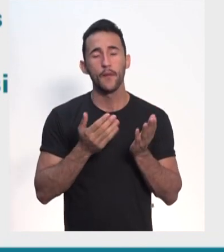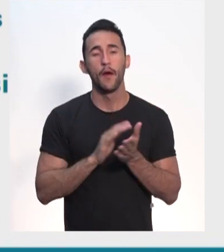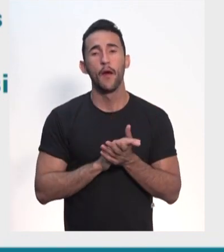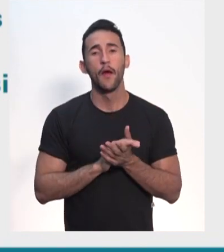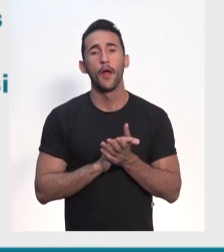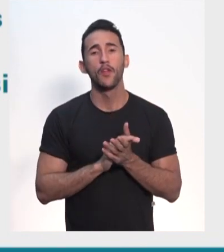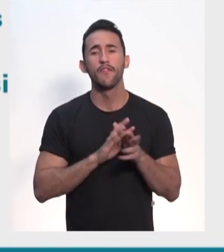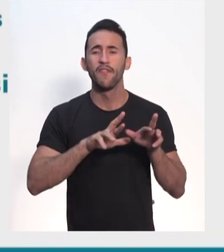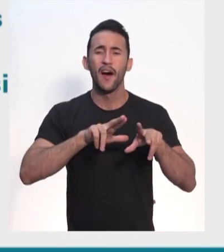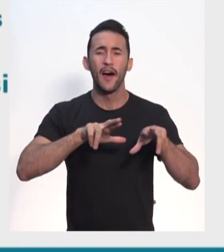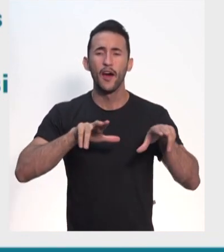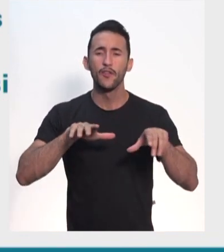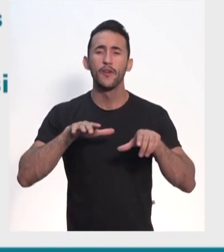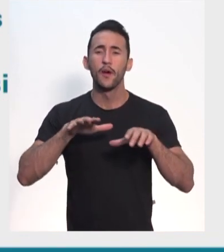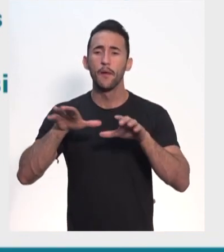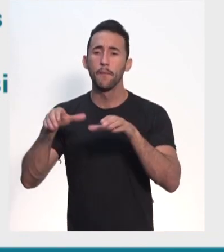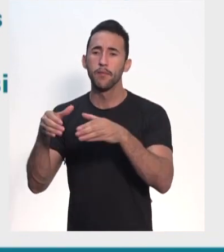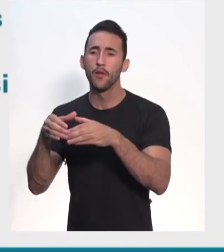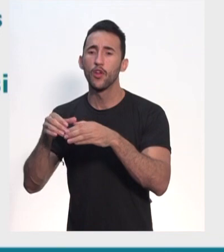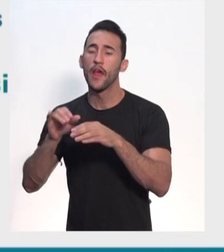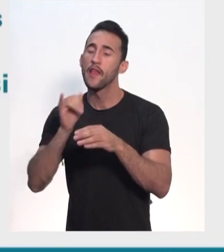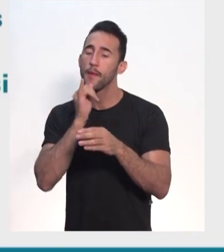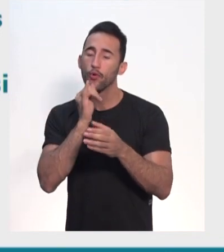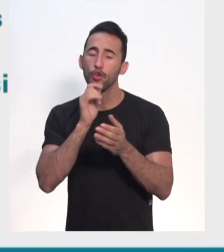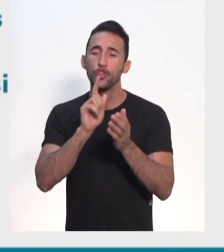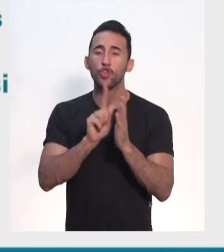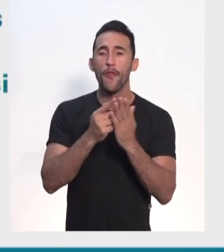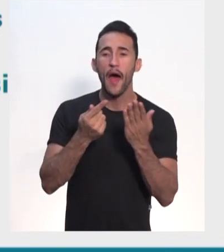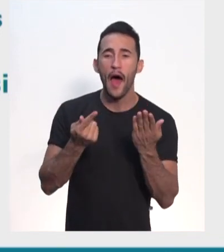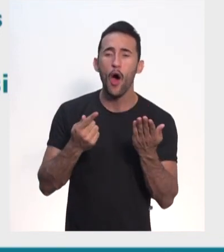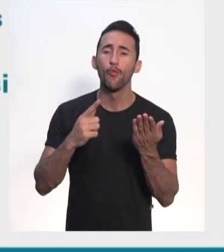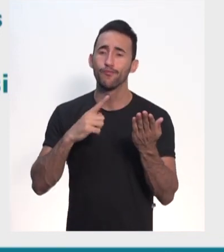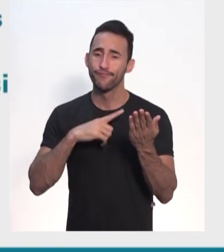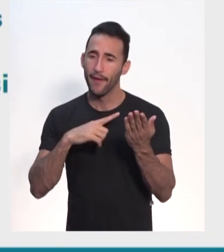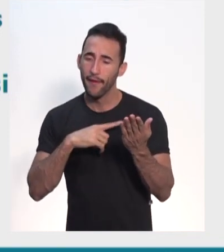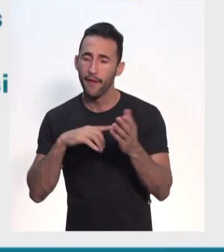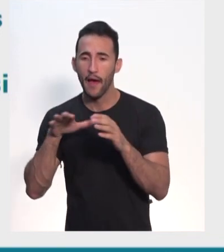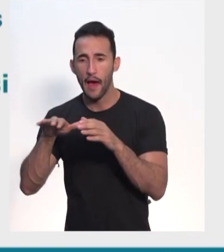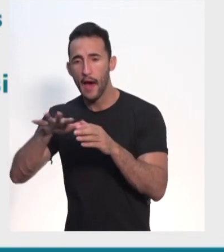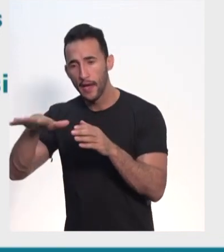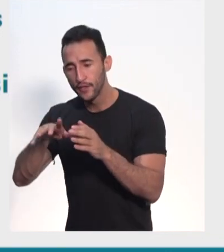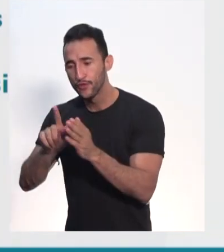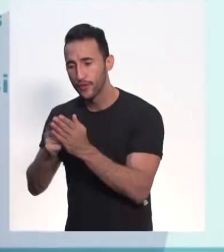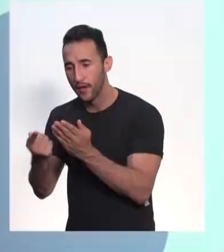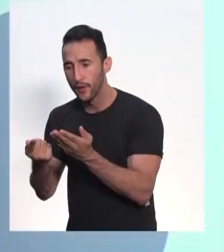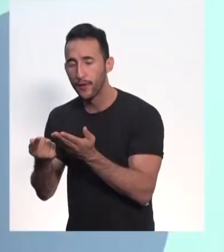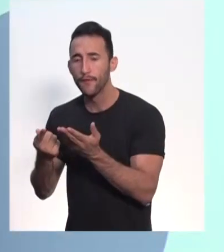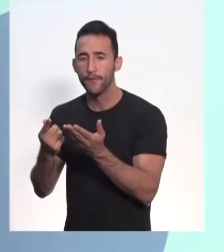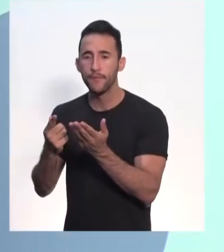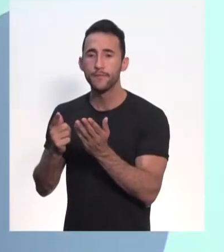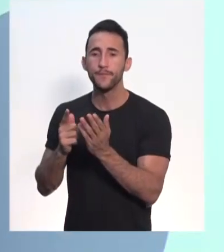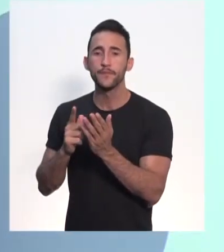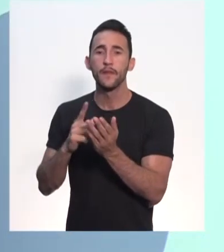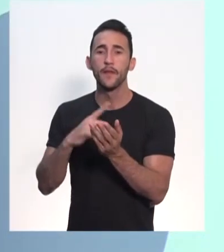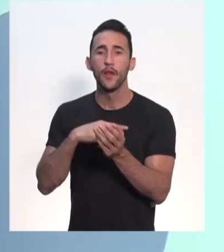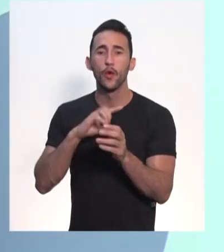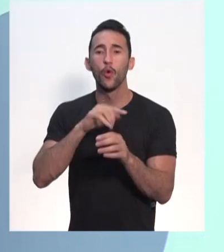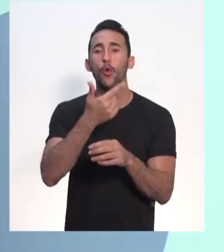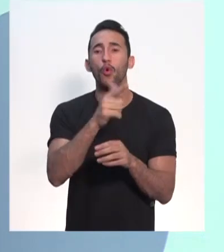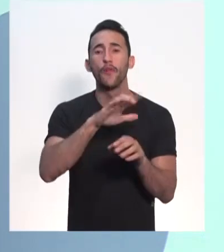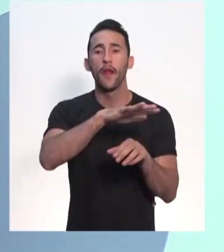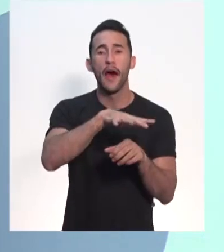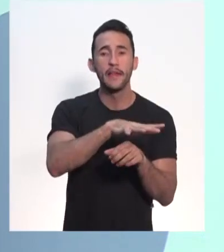tem uma ênfase na utilização dos recursos tecnológicos variados, do mais simples até a utilização